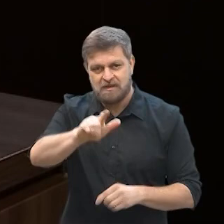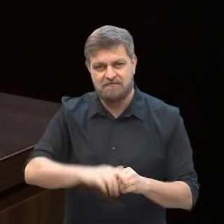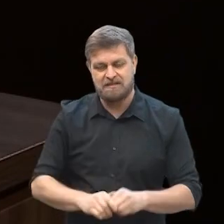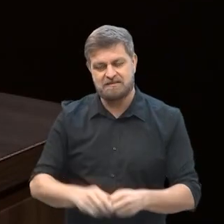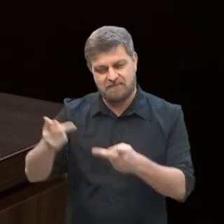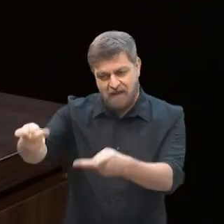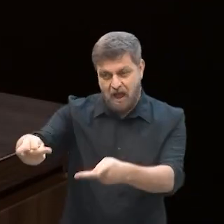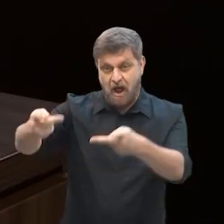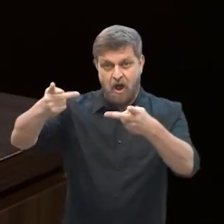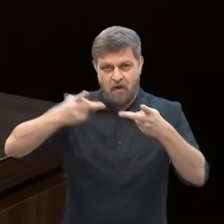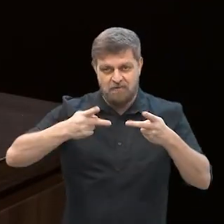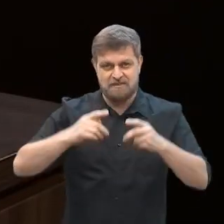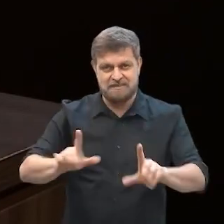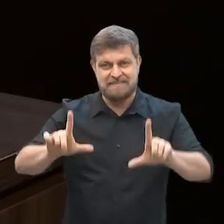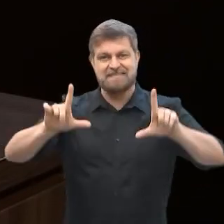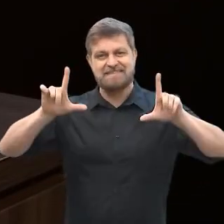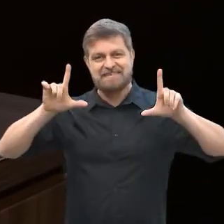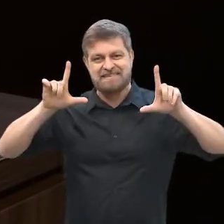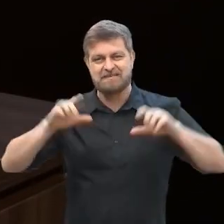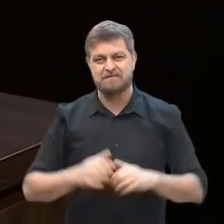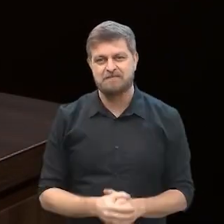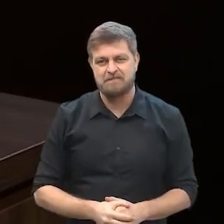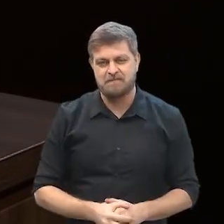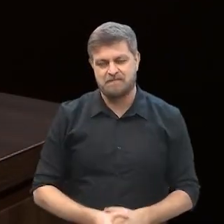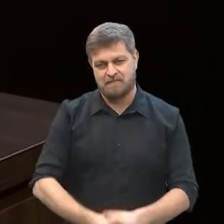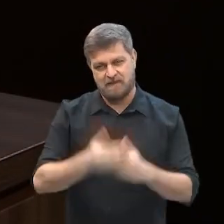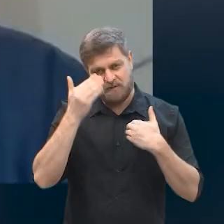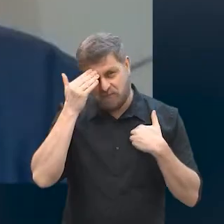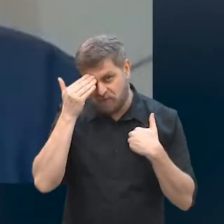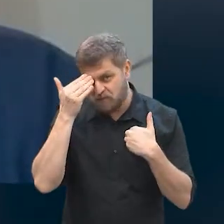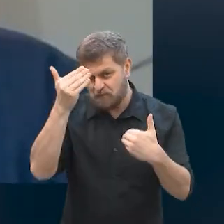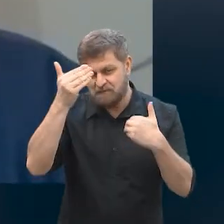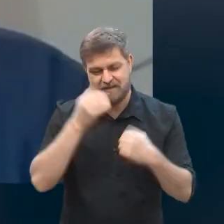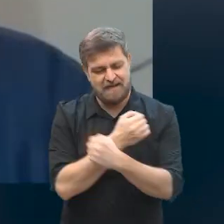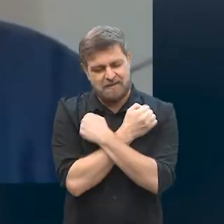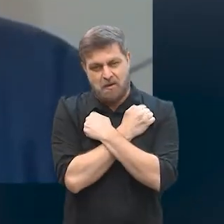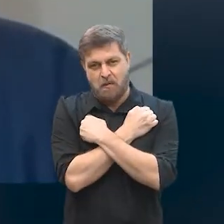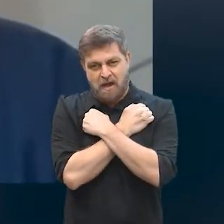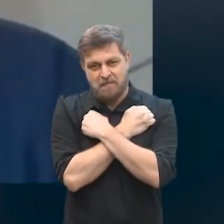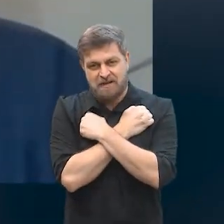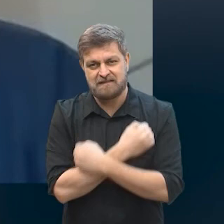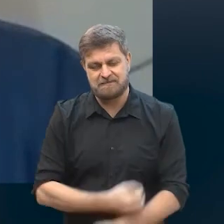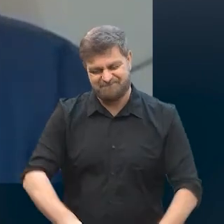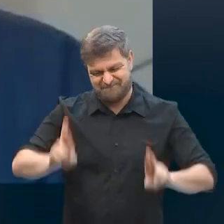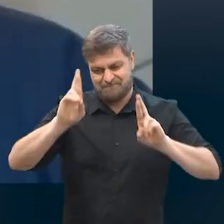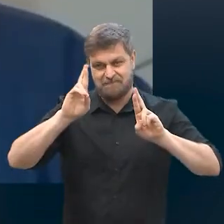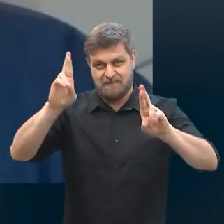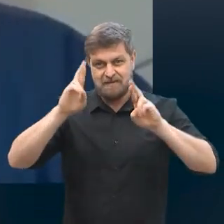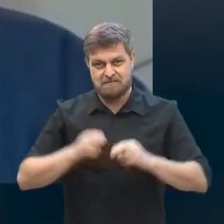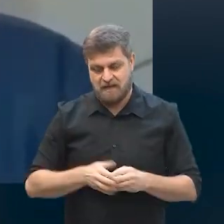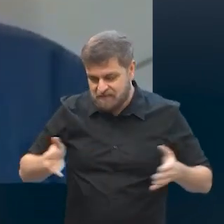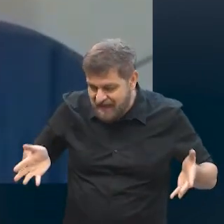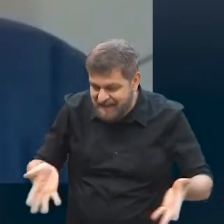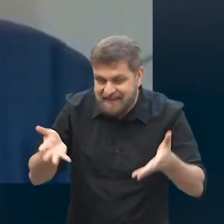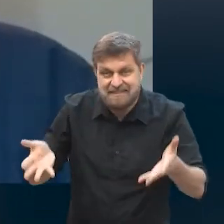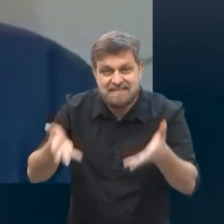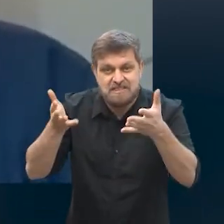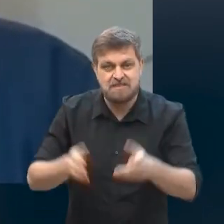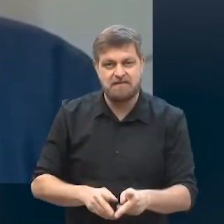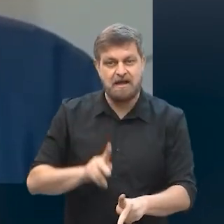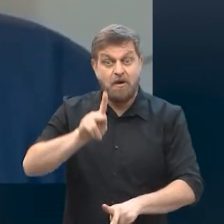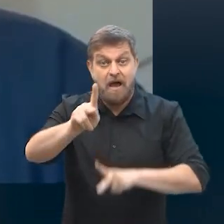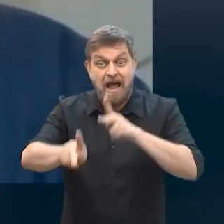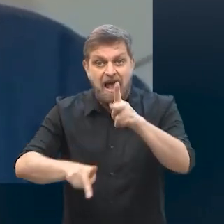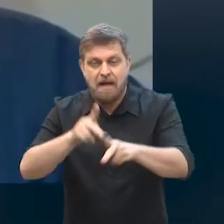Fica aqui o convite para o senhor voltar. Muito obrigado, um grande abraço e eu espero ter incentivado as